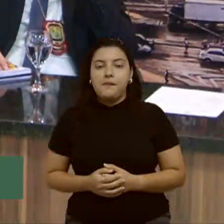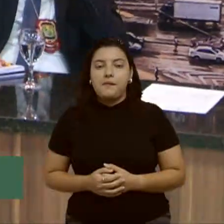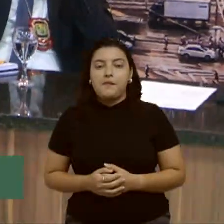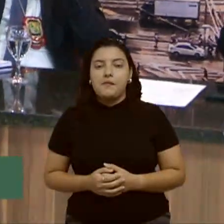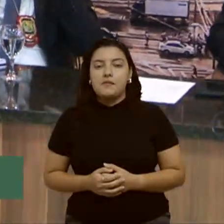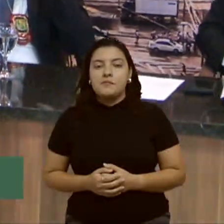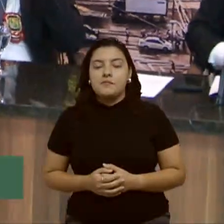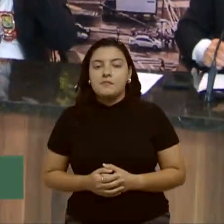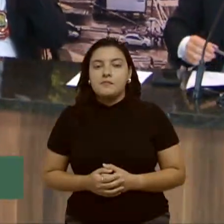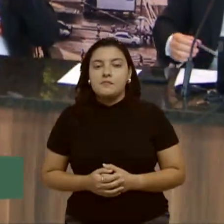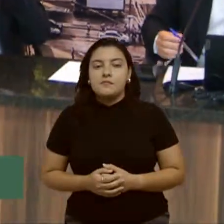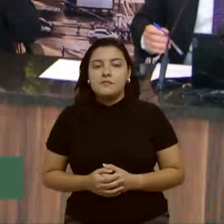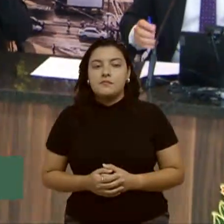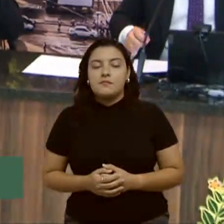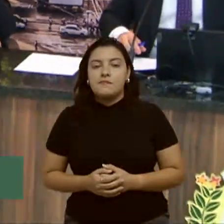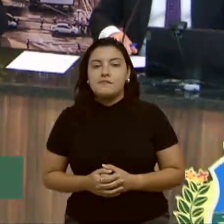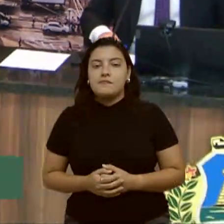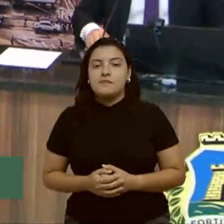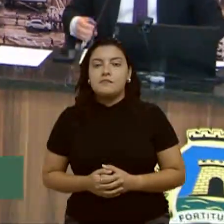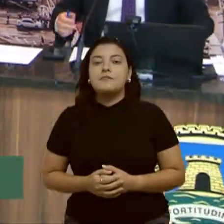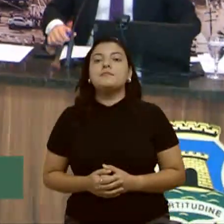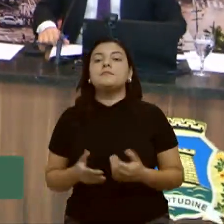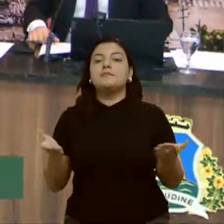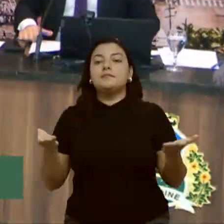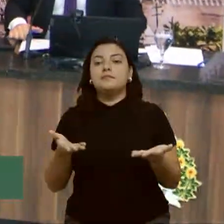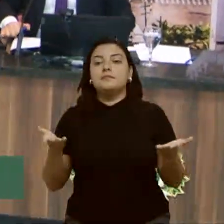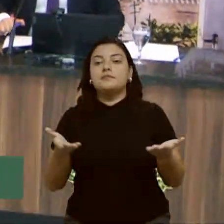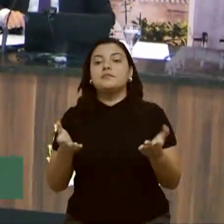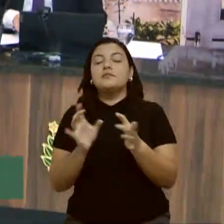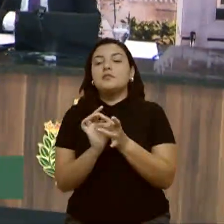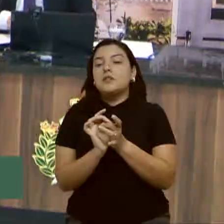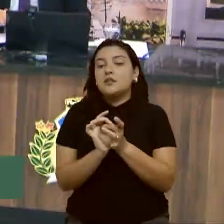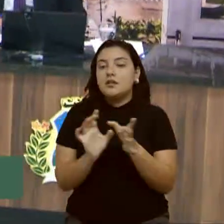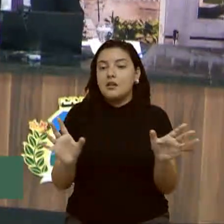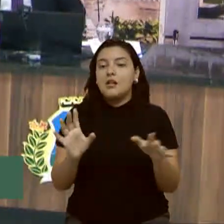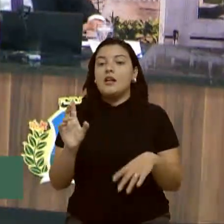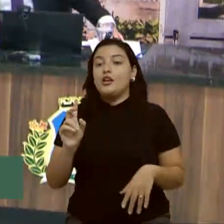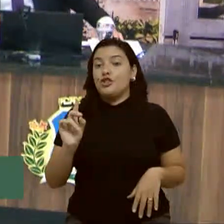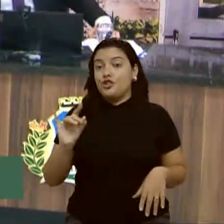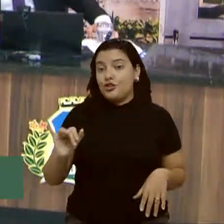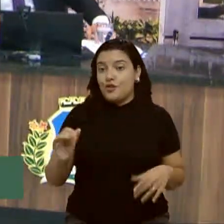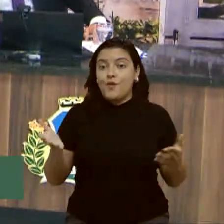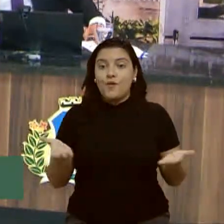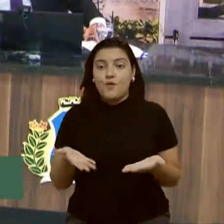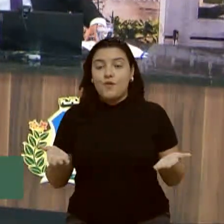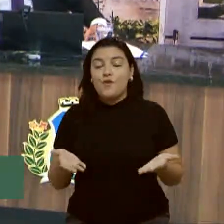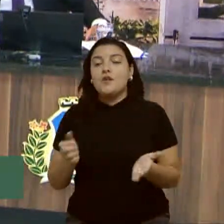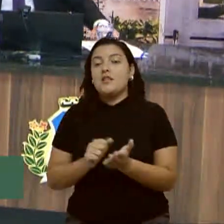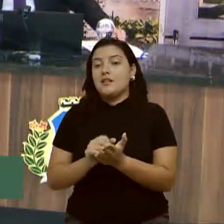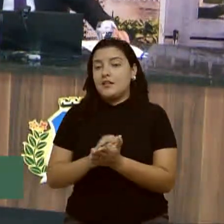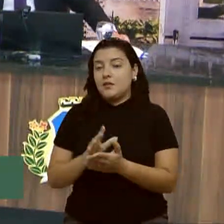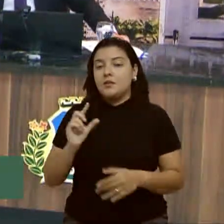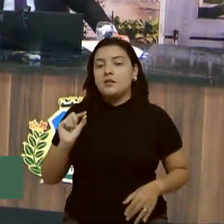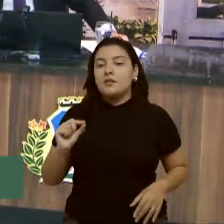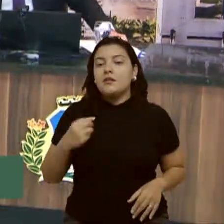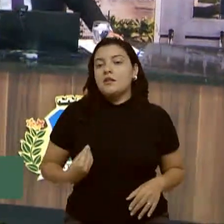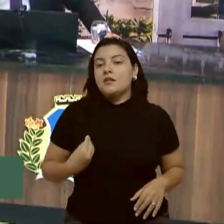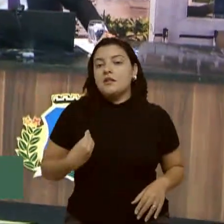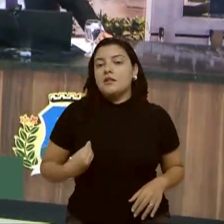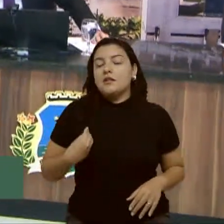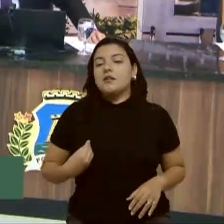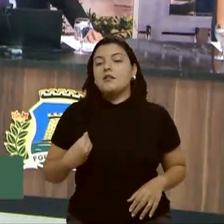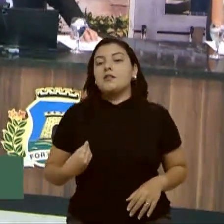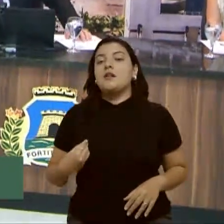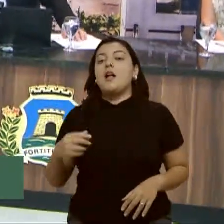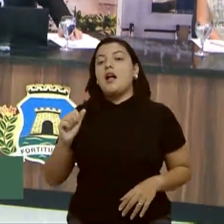Eneilândia, pelas suas palavras iniciais e a sua disponibilidade também aqui nessa tarde. Fazer o registro aqui, a presença dos agentes